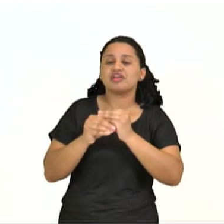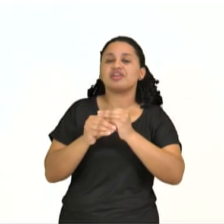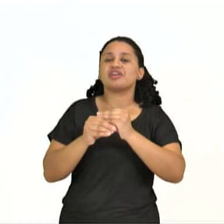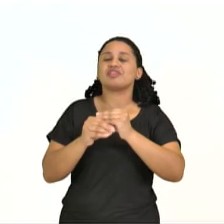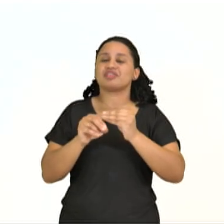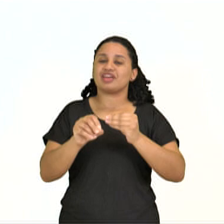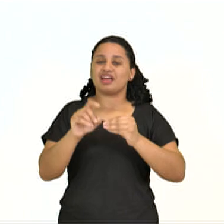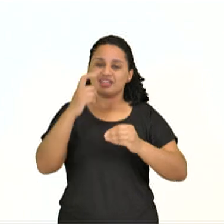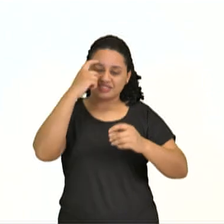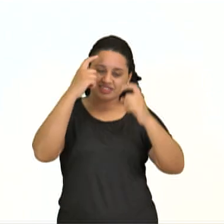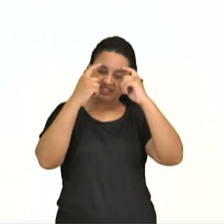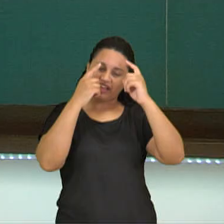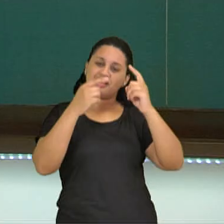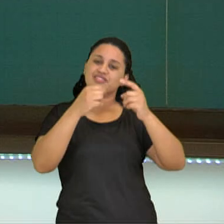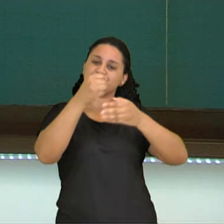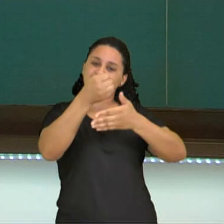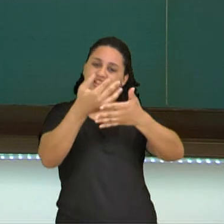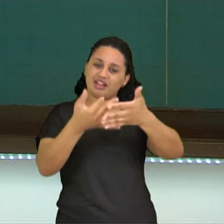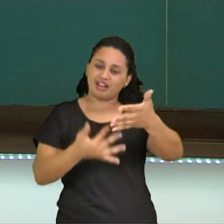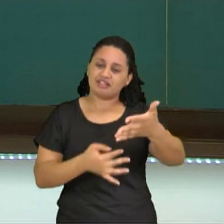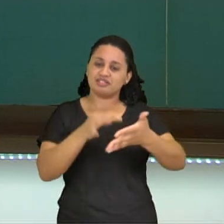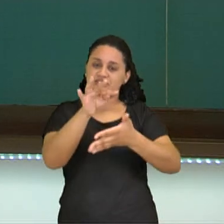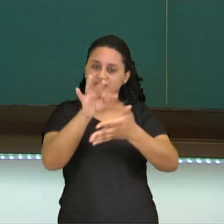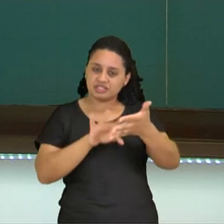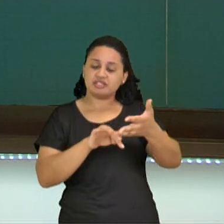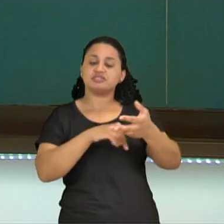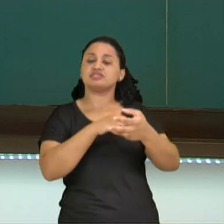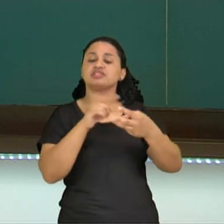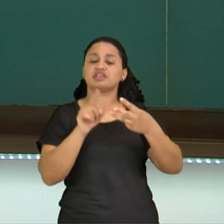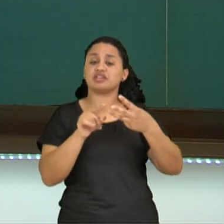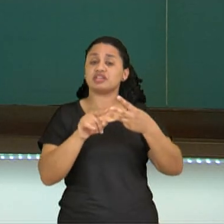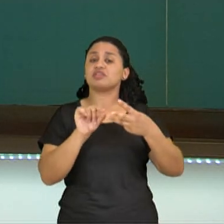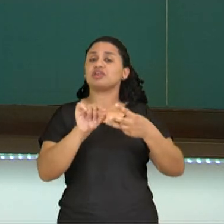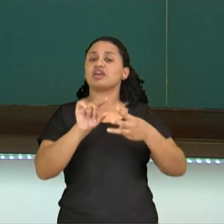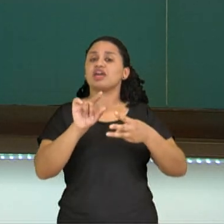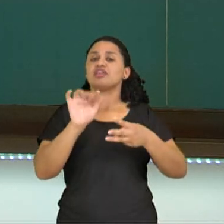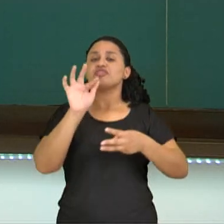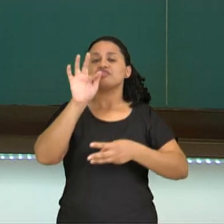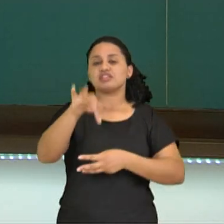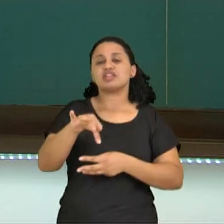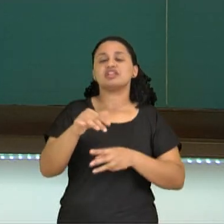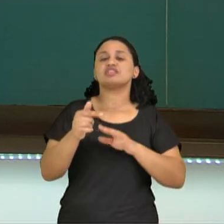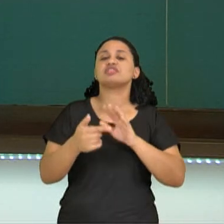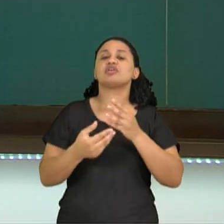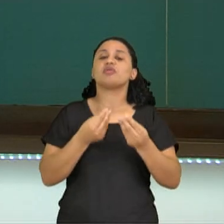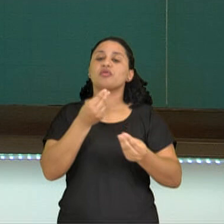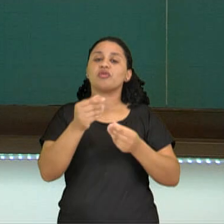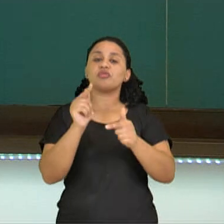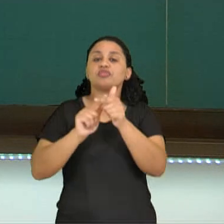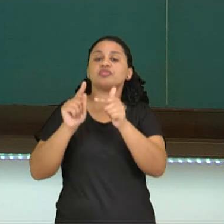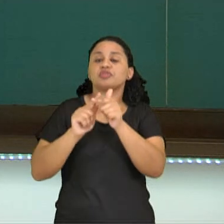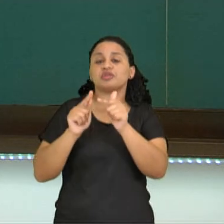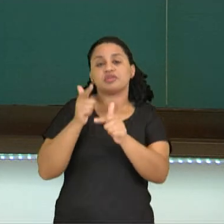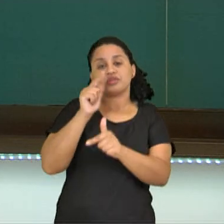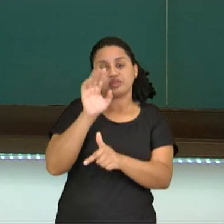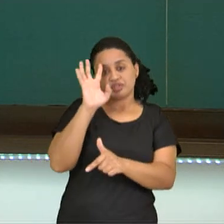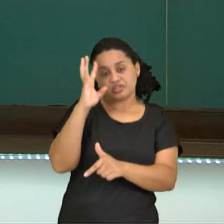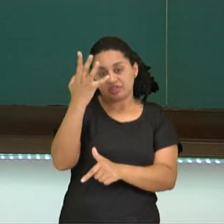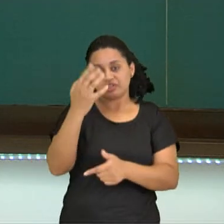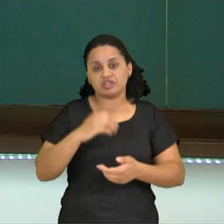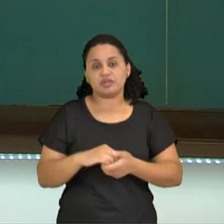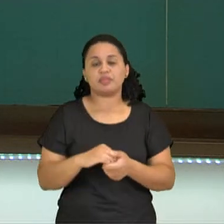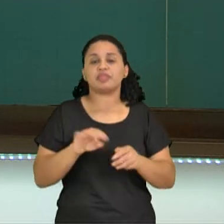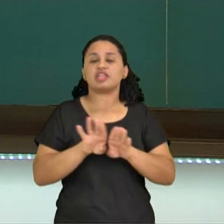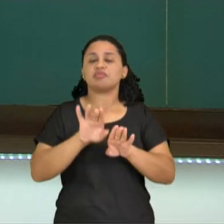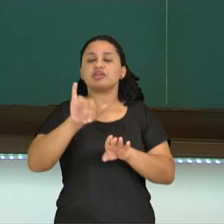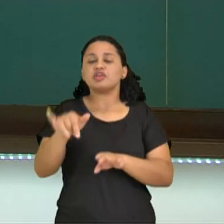longo do texto, ou seja, seria a introdução, a apresentação de um problema, o desenvolvimento, os argumentos que justificam por